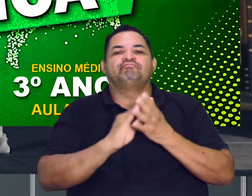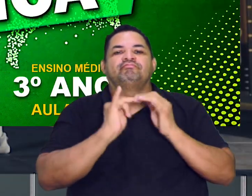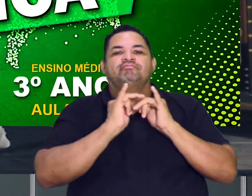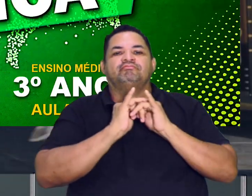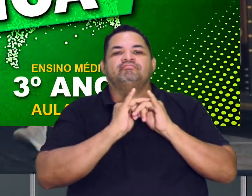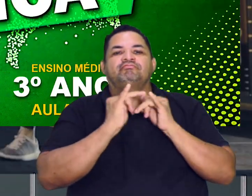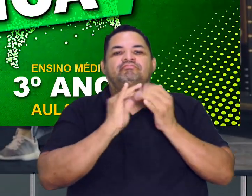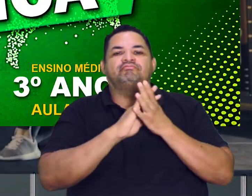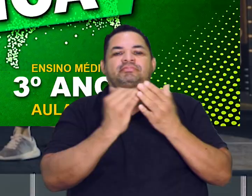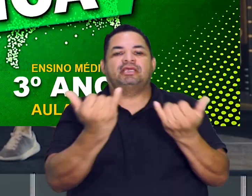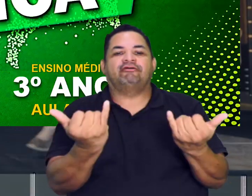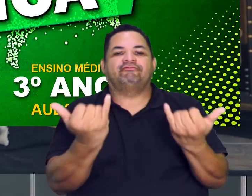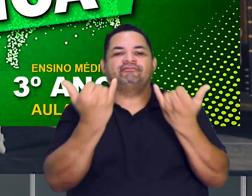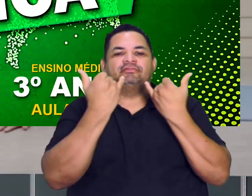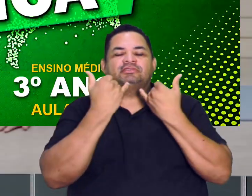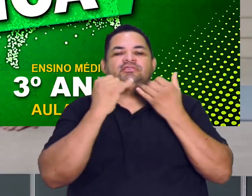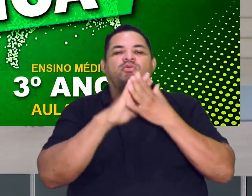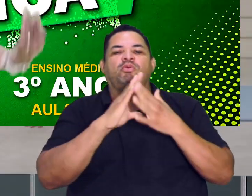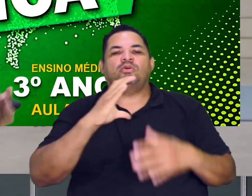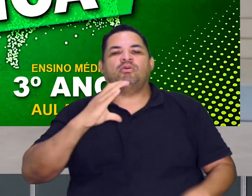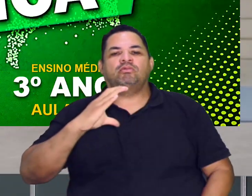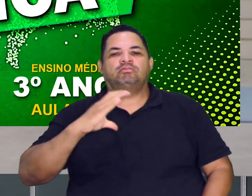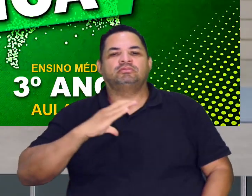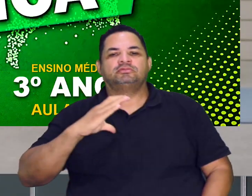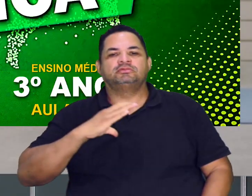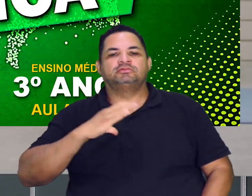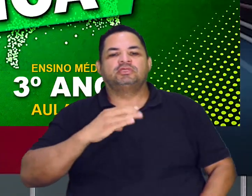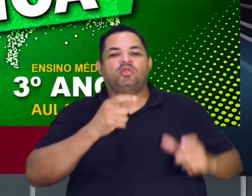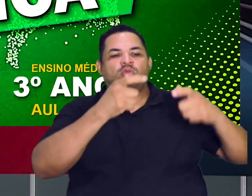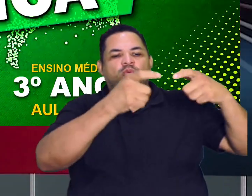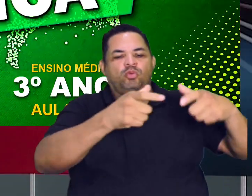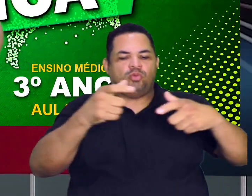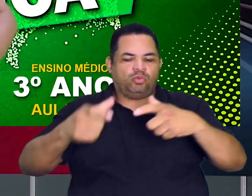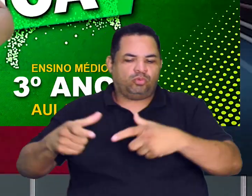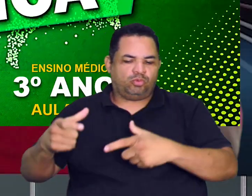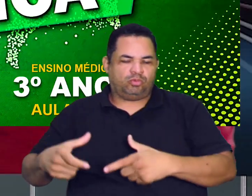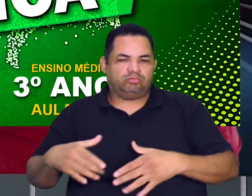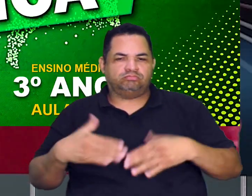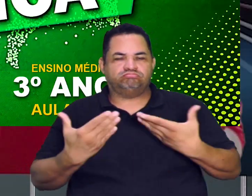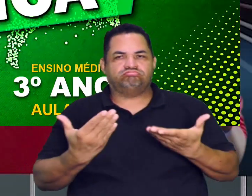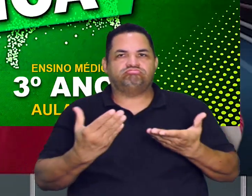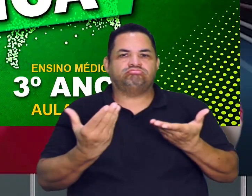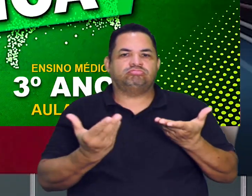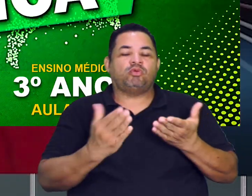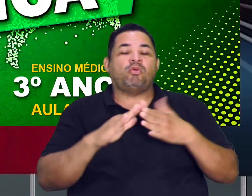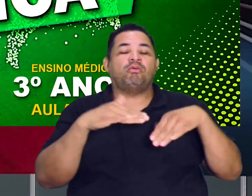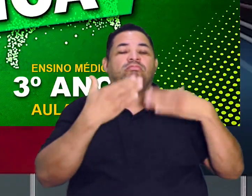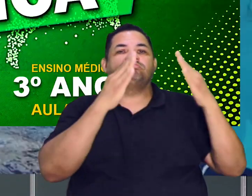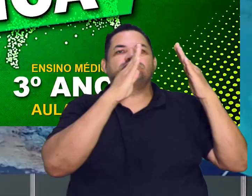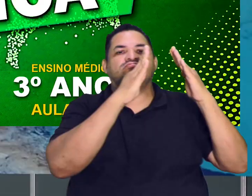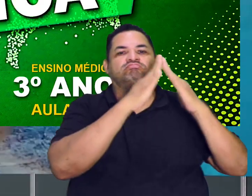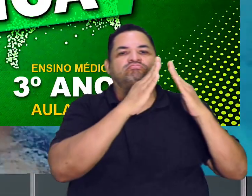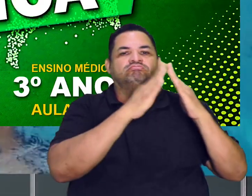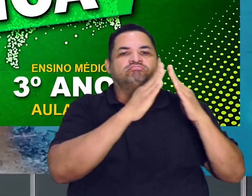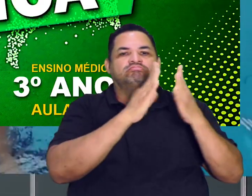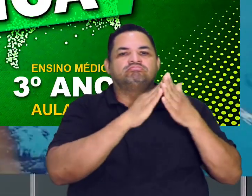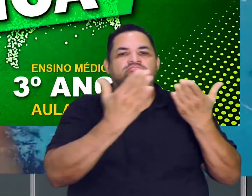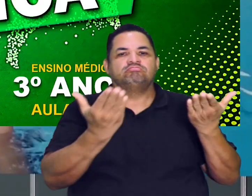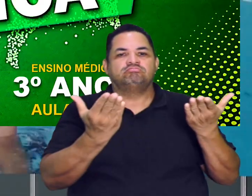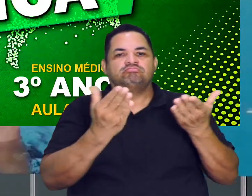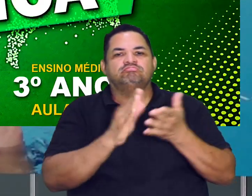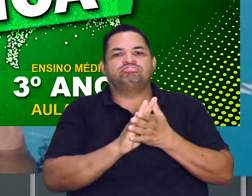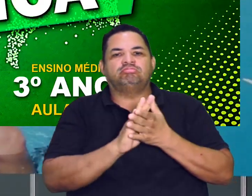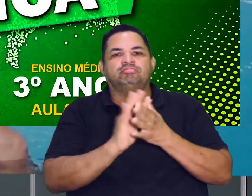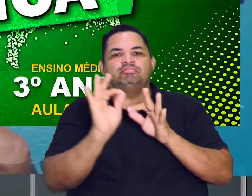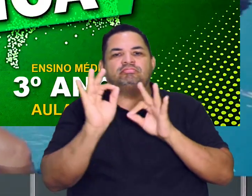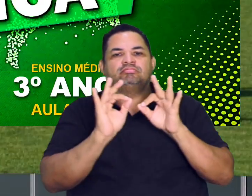localidade, qual é a sua cidade, qual é a gleba, qual é a linha, qual é a escola ou a extensão